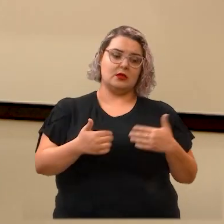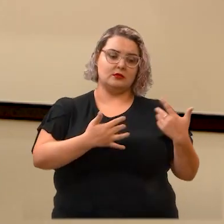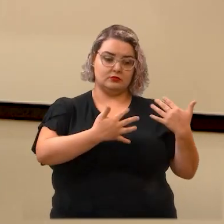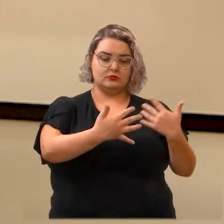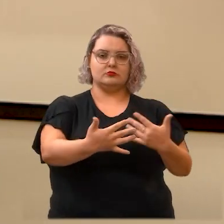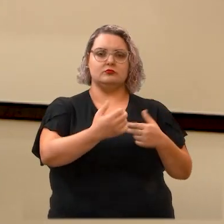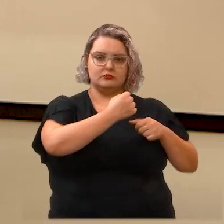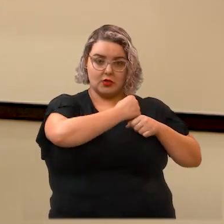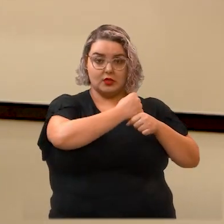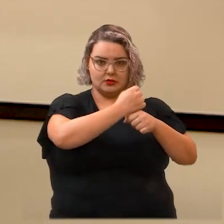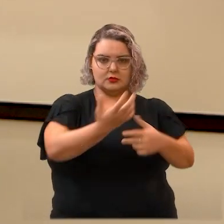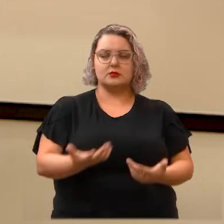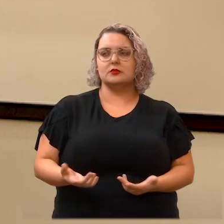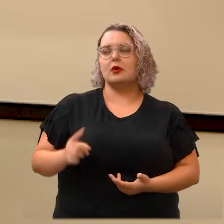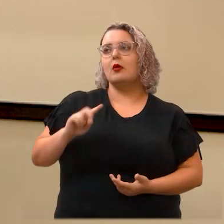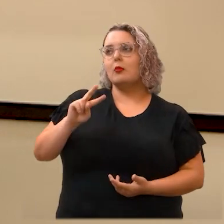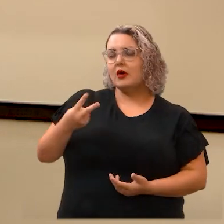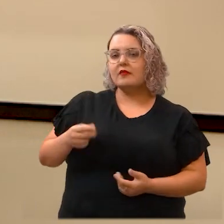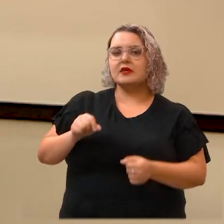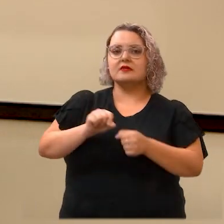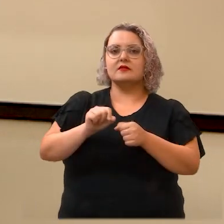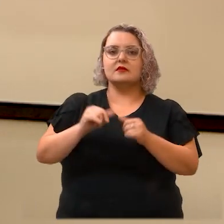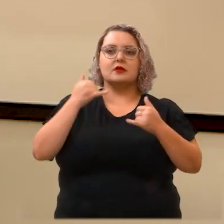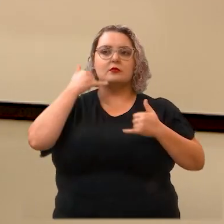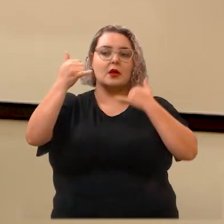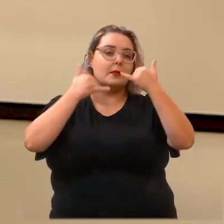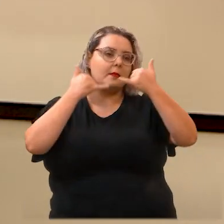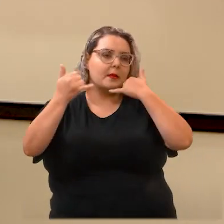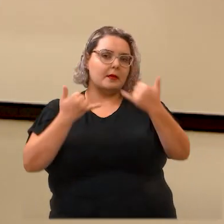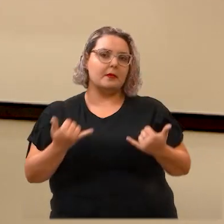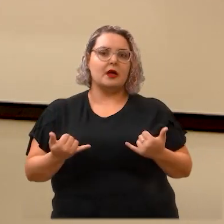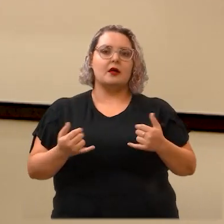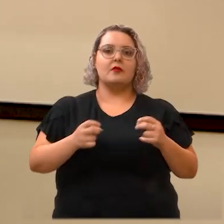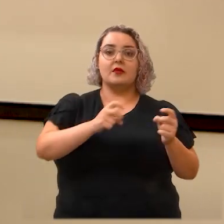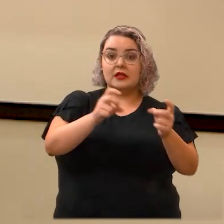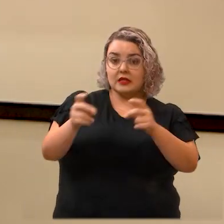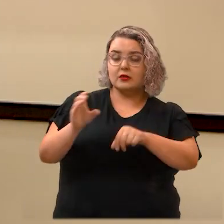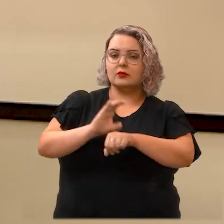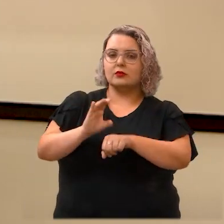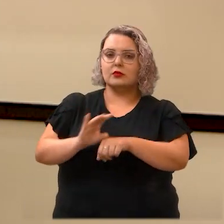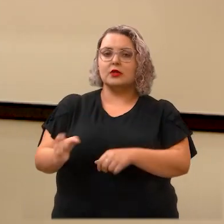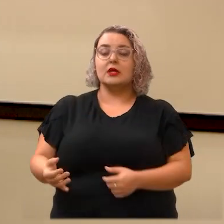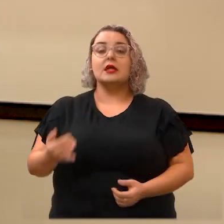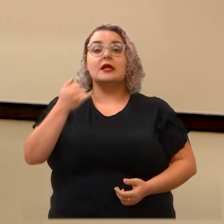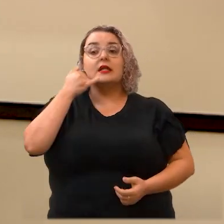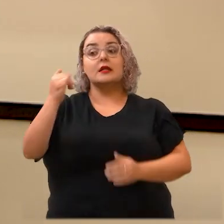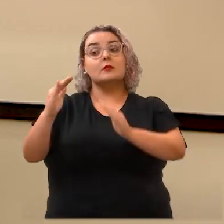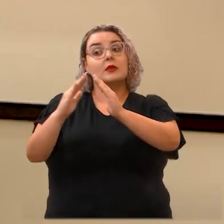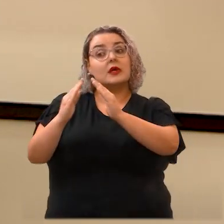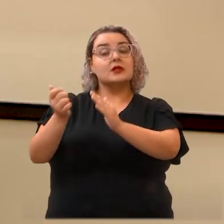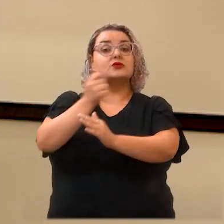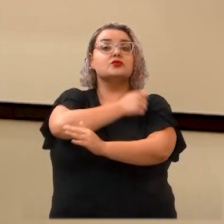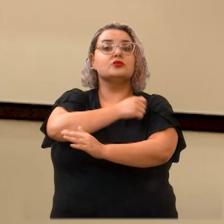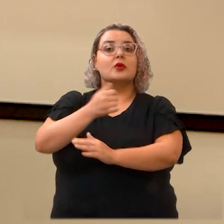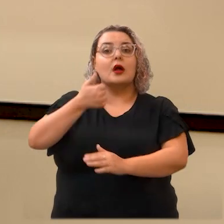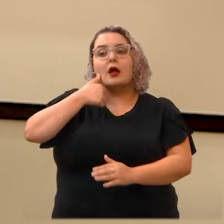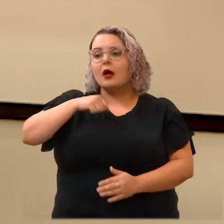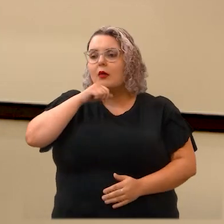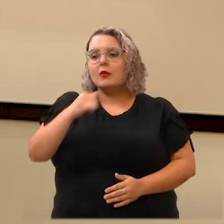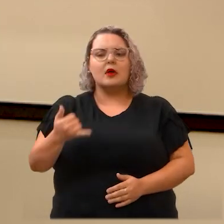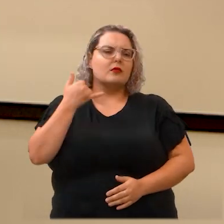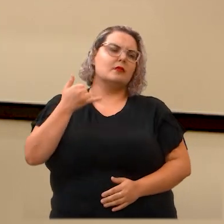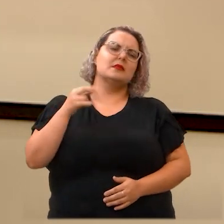muito tempo com isso uma vez a gente fazendo telemarketing ligamos para casa de um aluno e a mãe do aluno atendeu